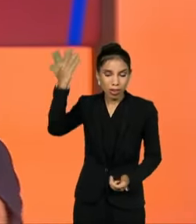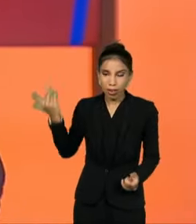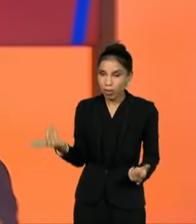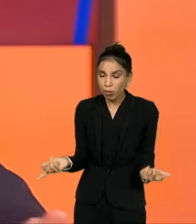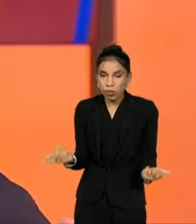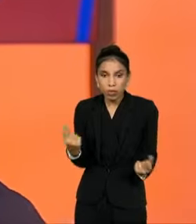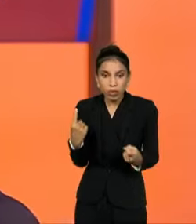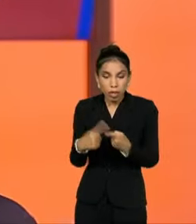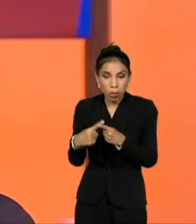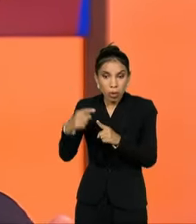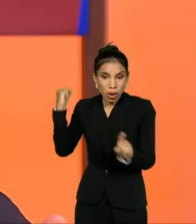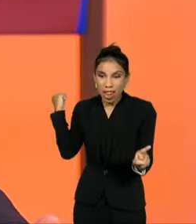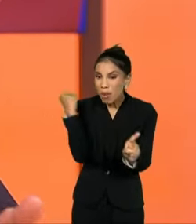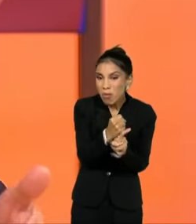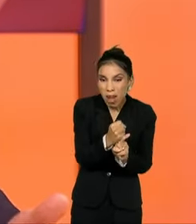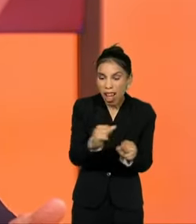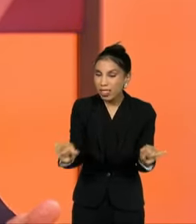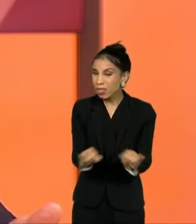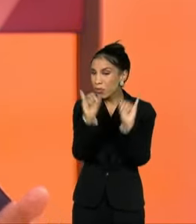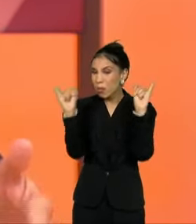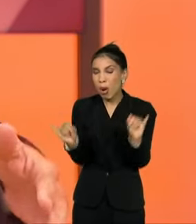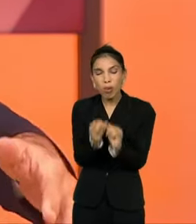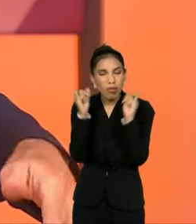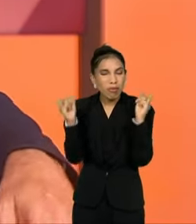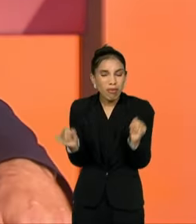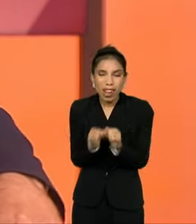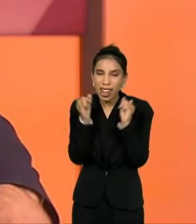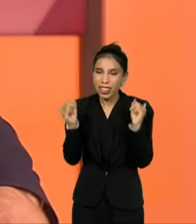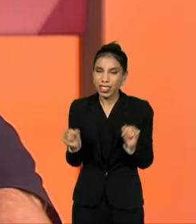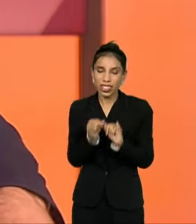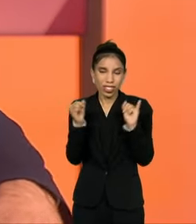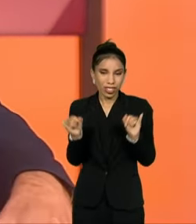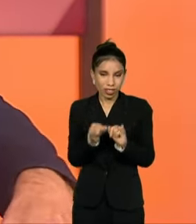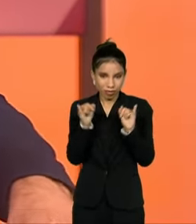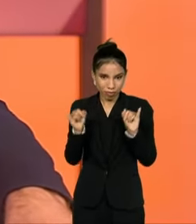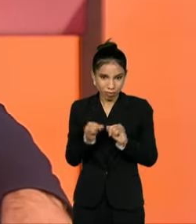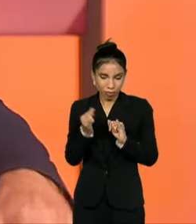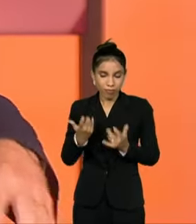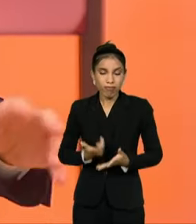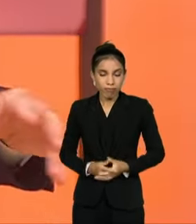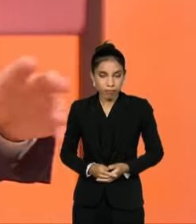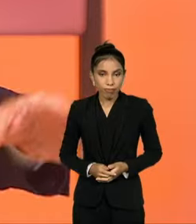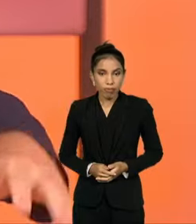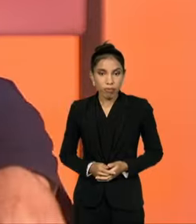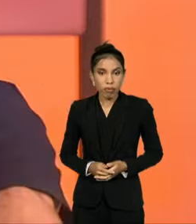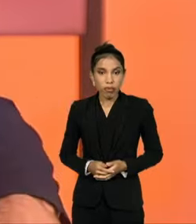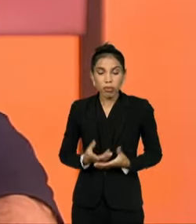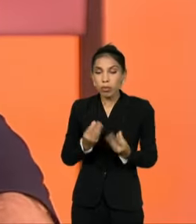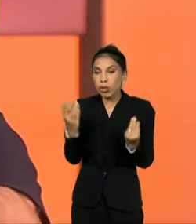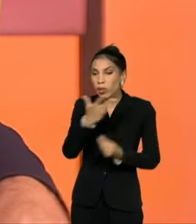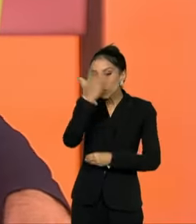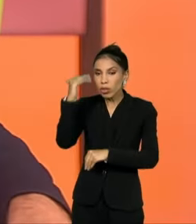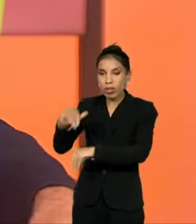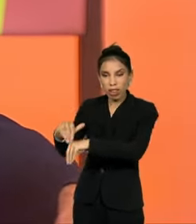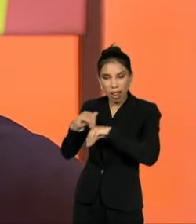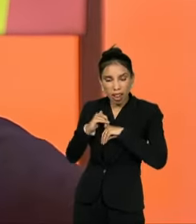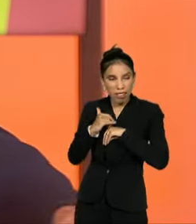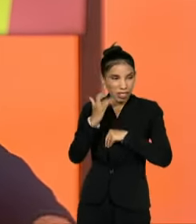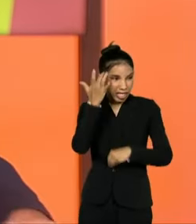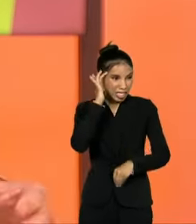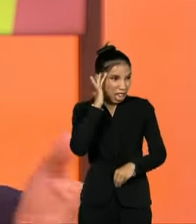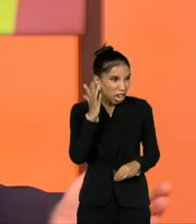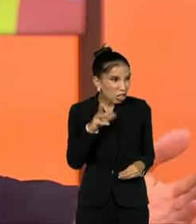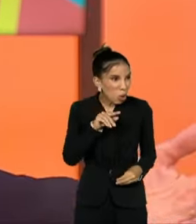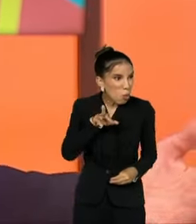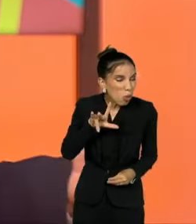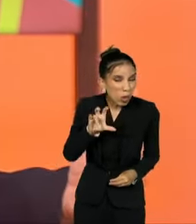por uma questão, porque se mata por questões banais. Né? E porque muita gente fala assim para mim, mas você acha que isso é razão para